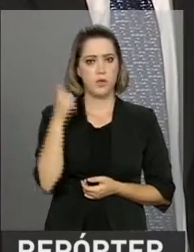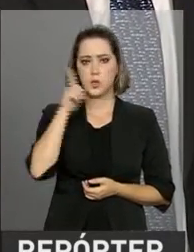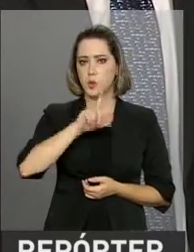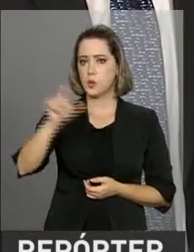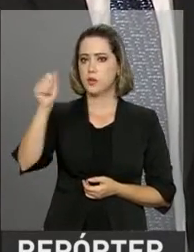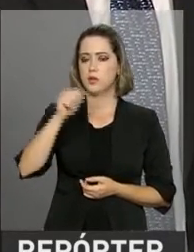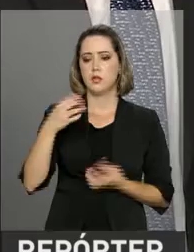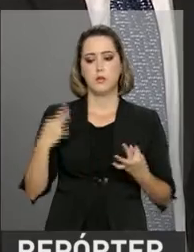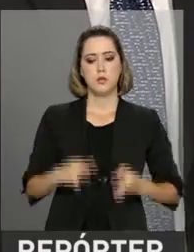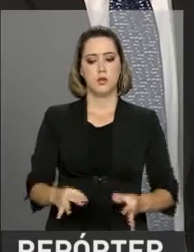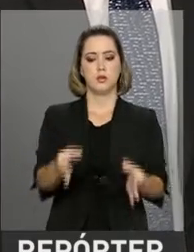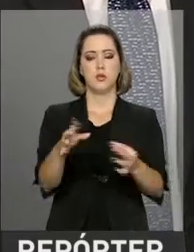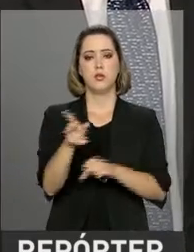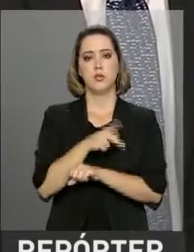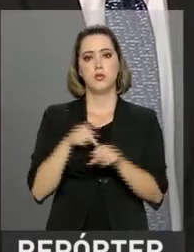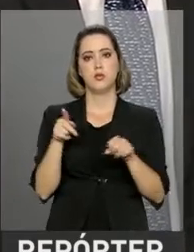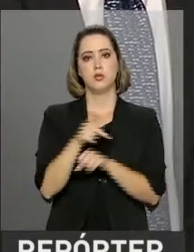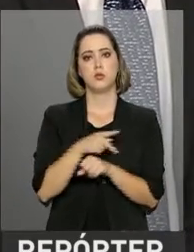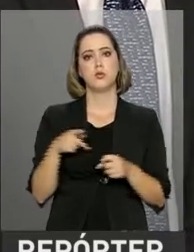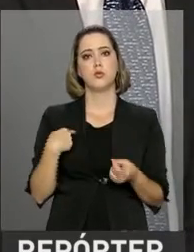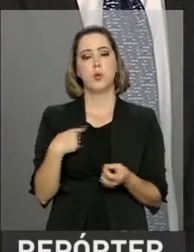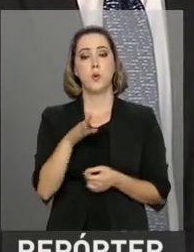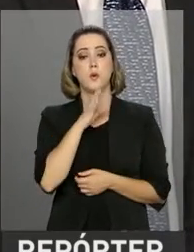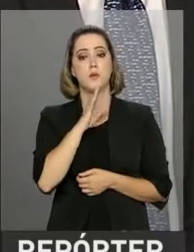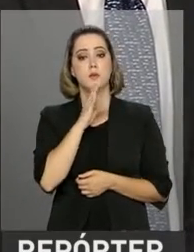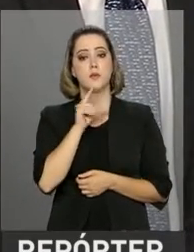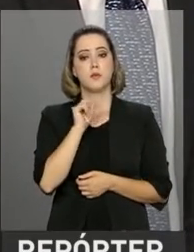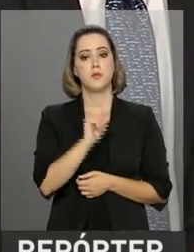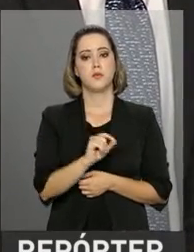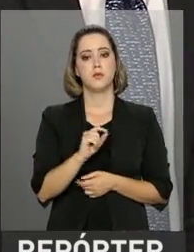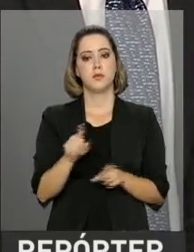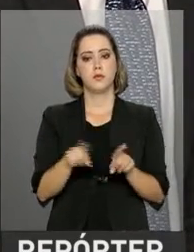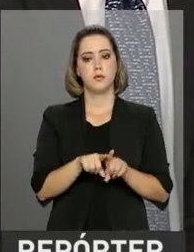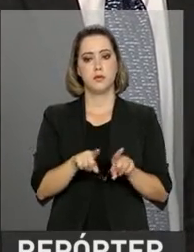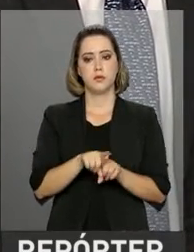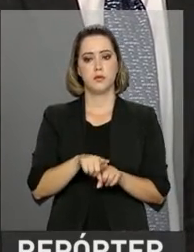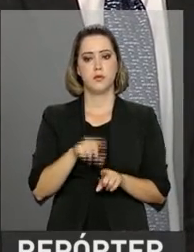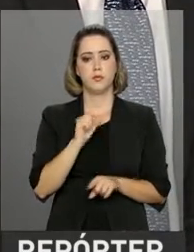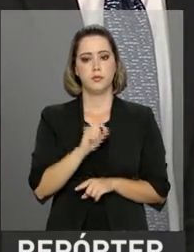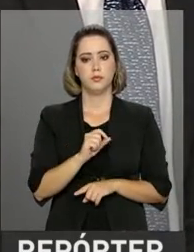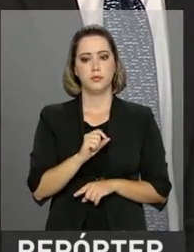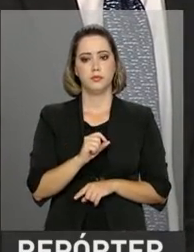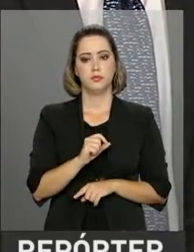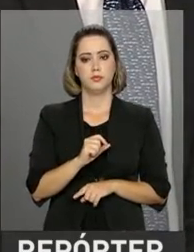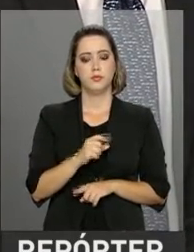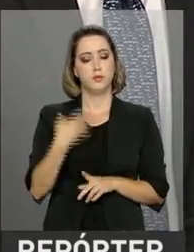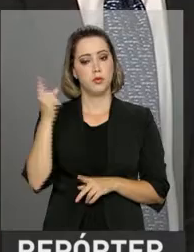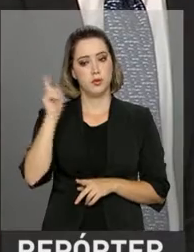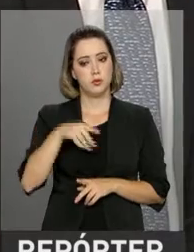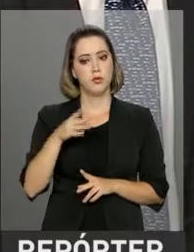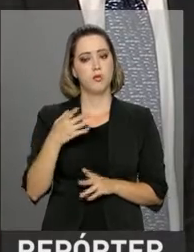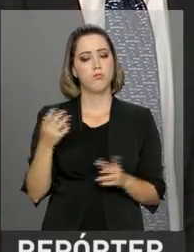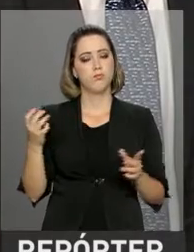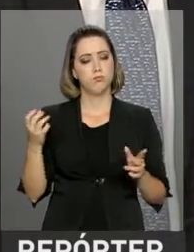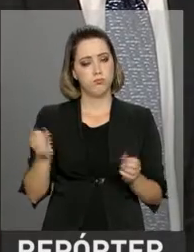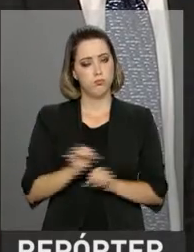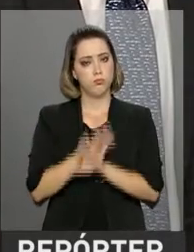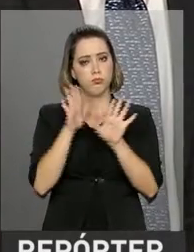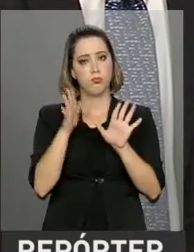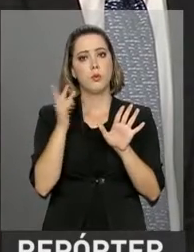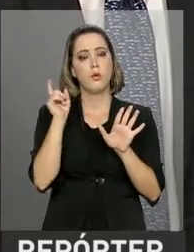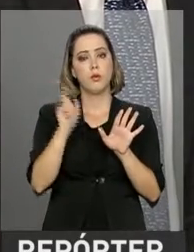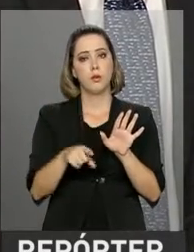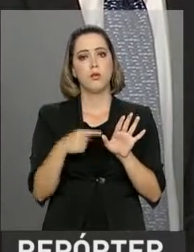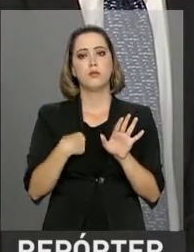país conquista de conhecimento e evidentemente na